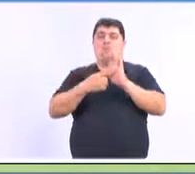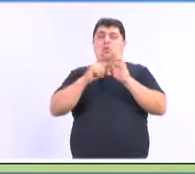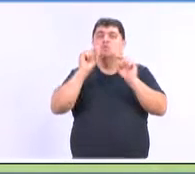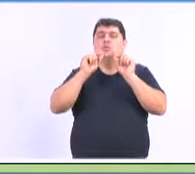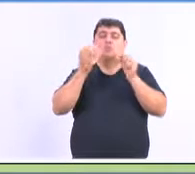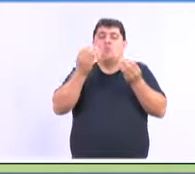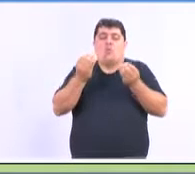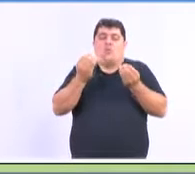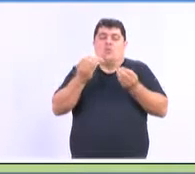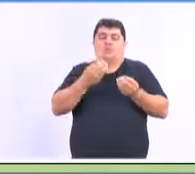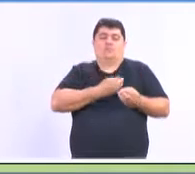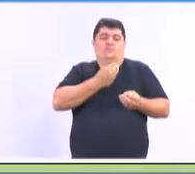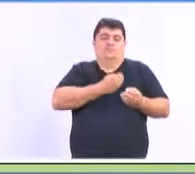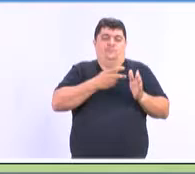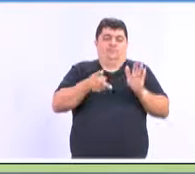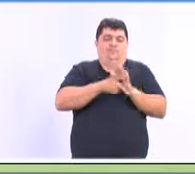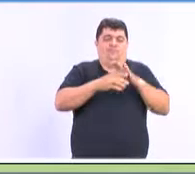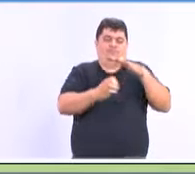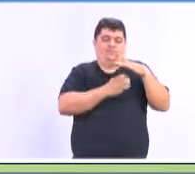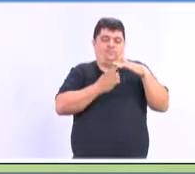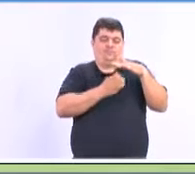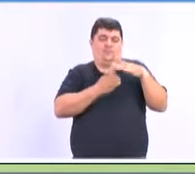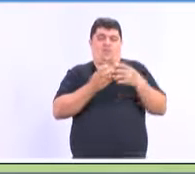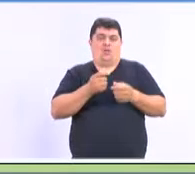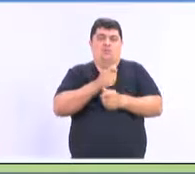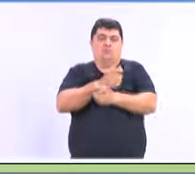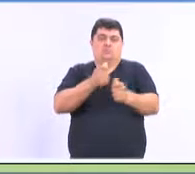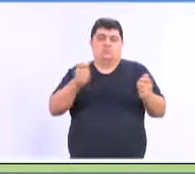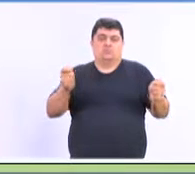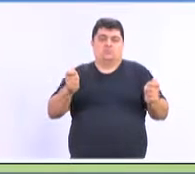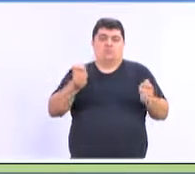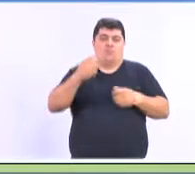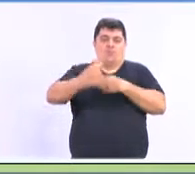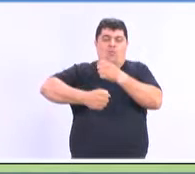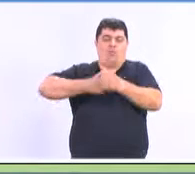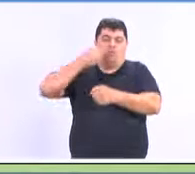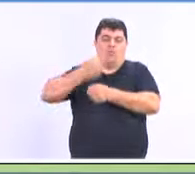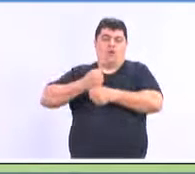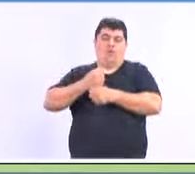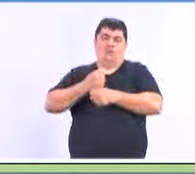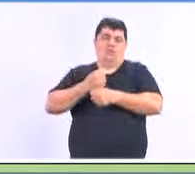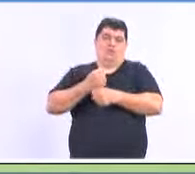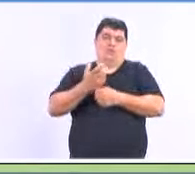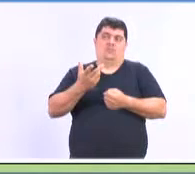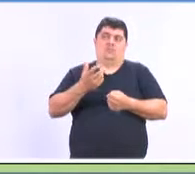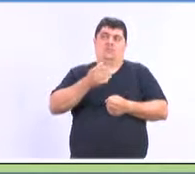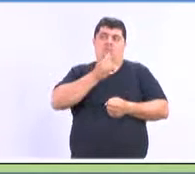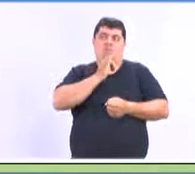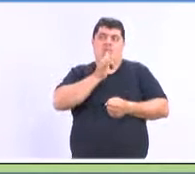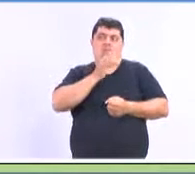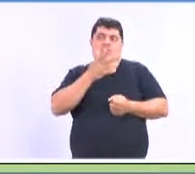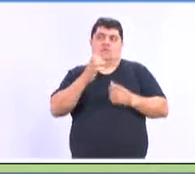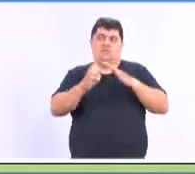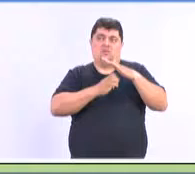o comportamento das contas de resultado durante um determinado período, indicando se a